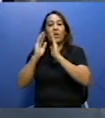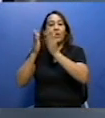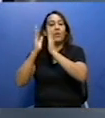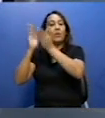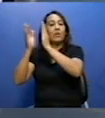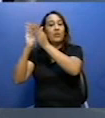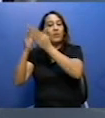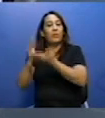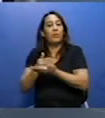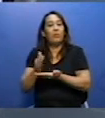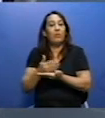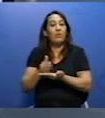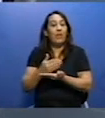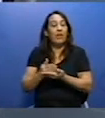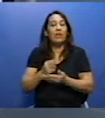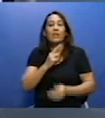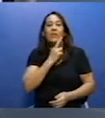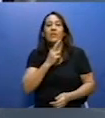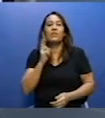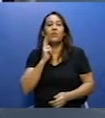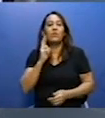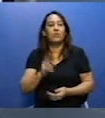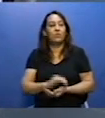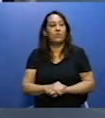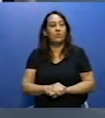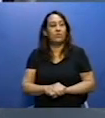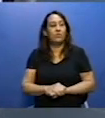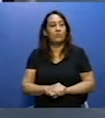biblioteca e o restaurante.